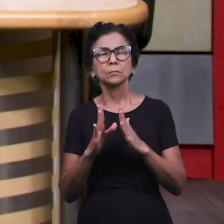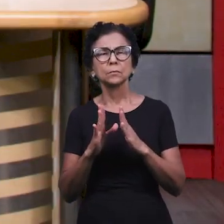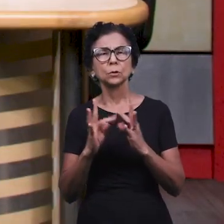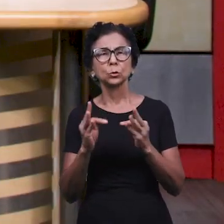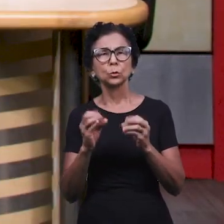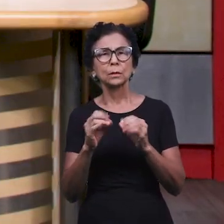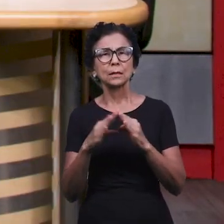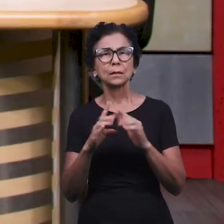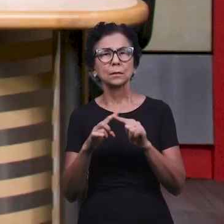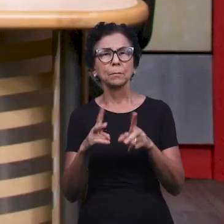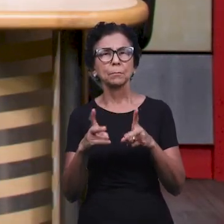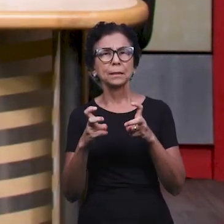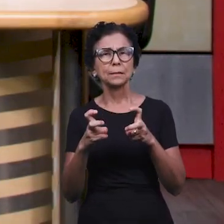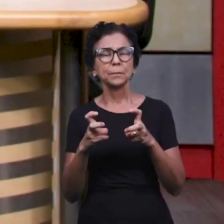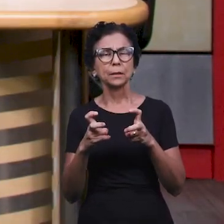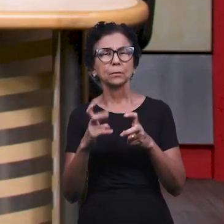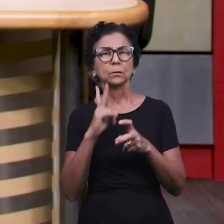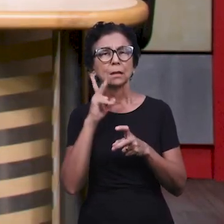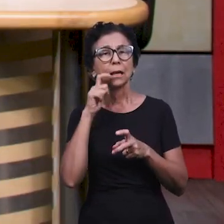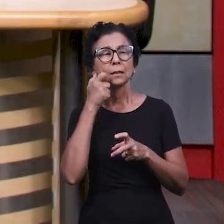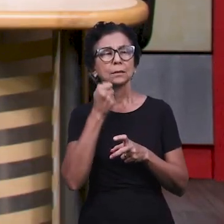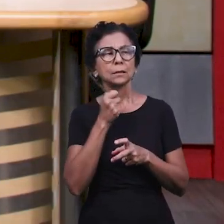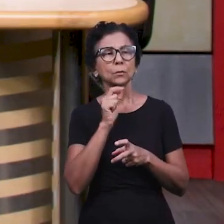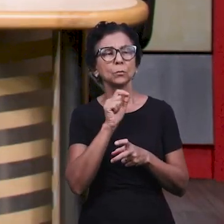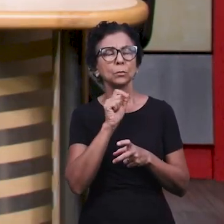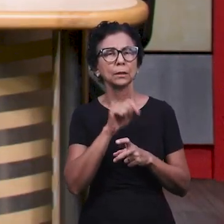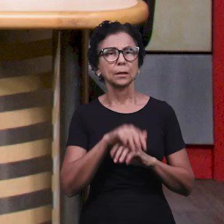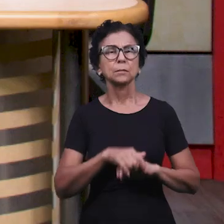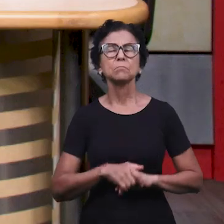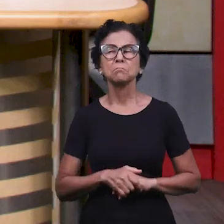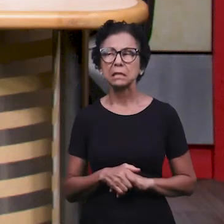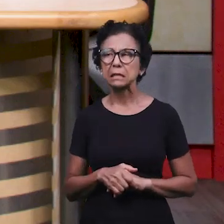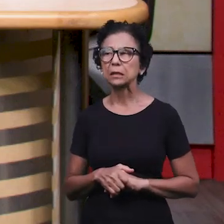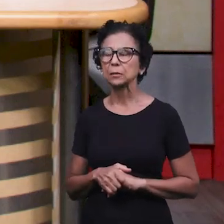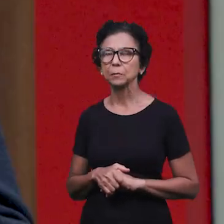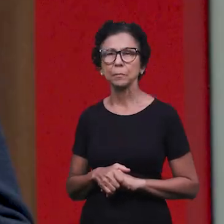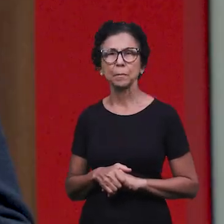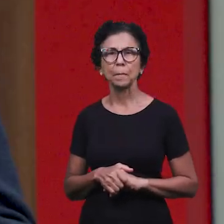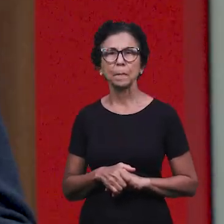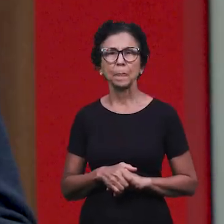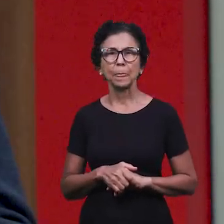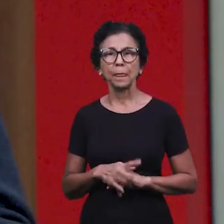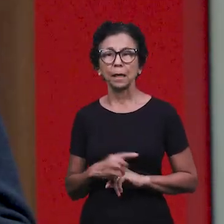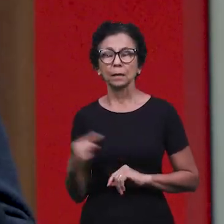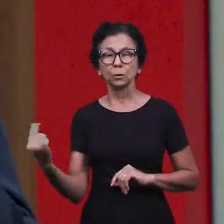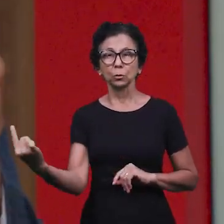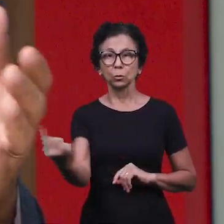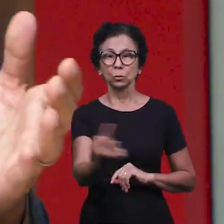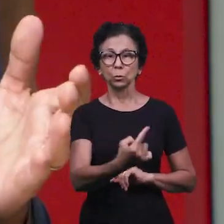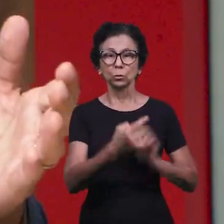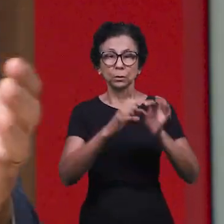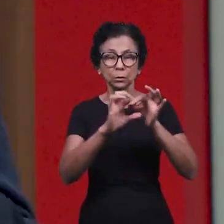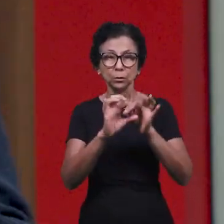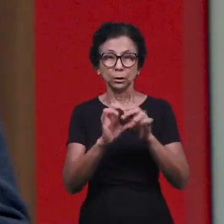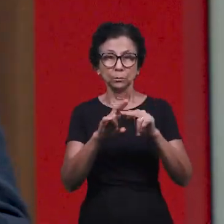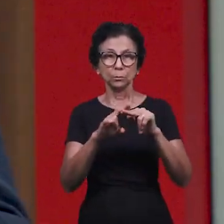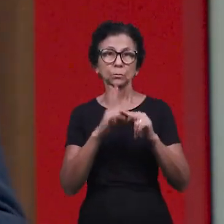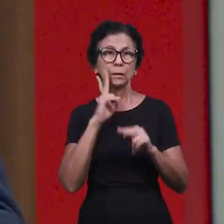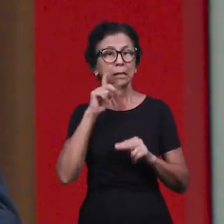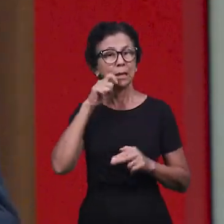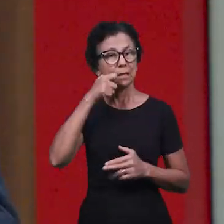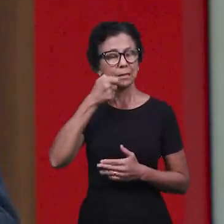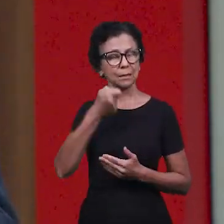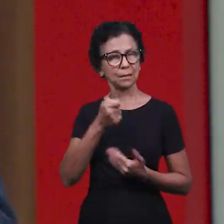uma proclamação, pastor Josias, pastor Gilson, da unidade do corpo. Então, assim, através da ceia mundial,